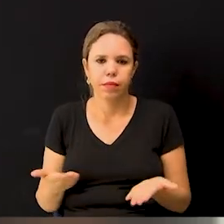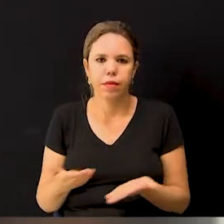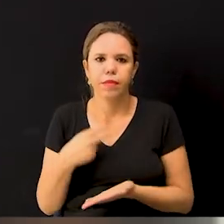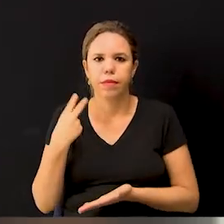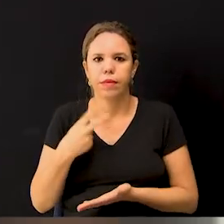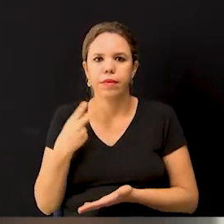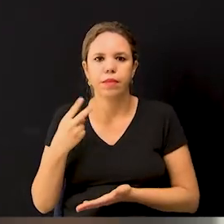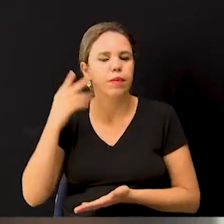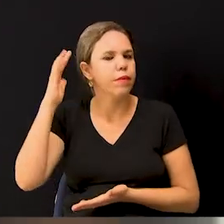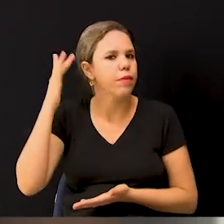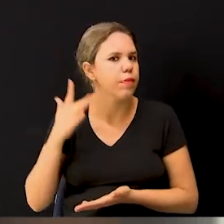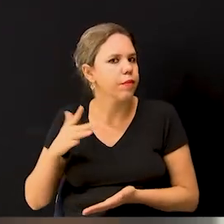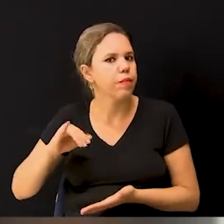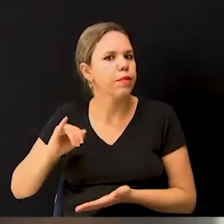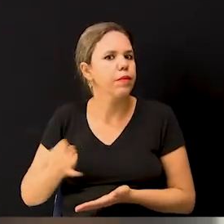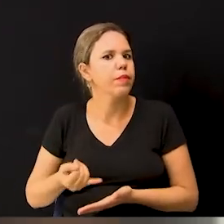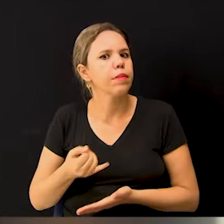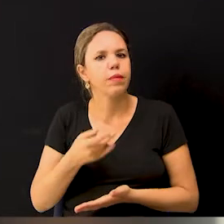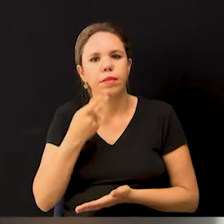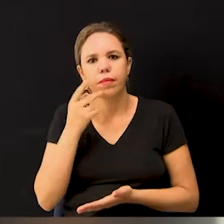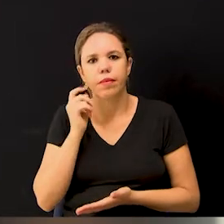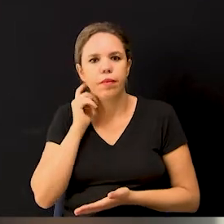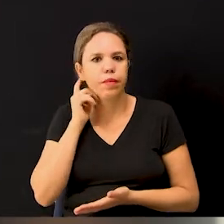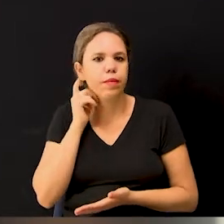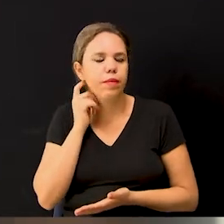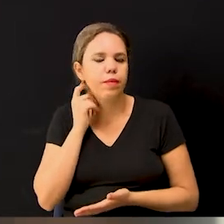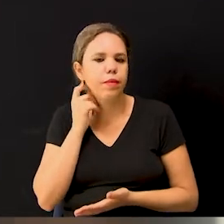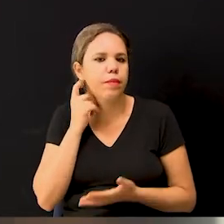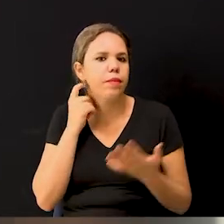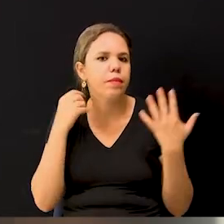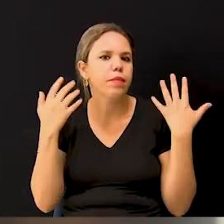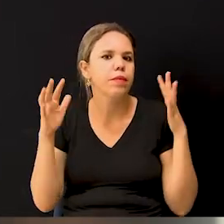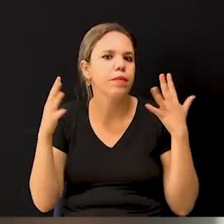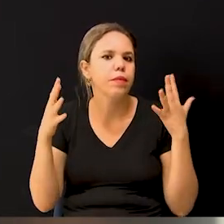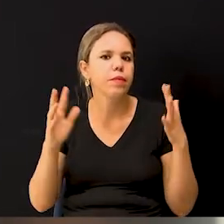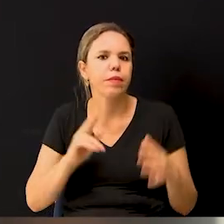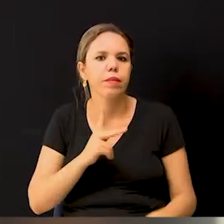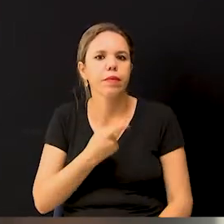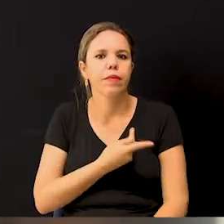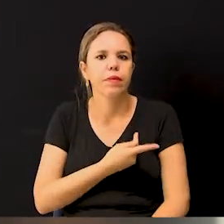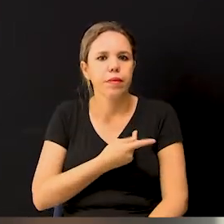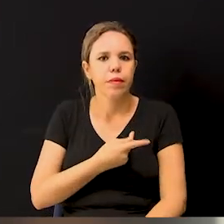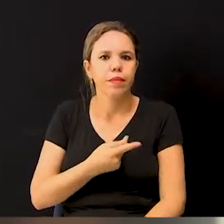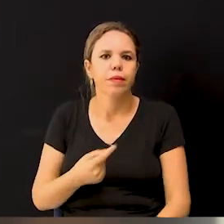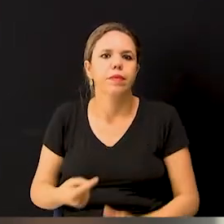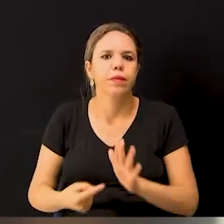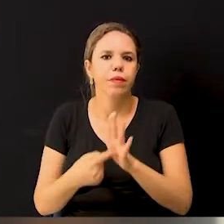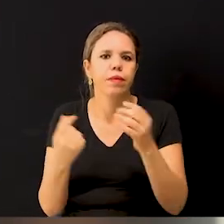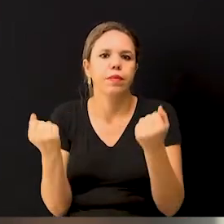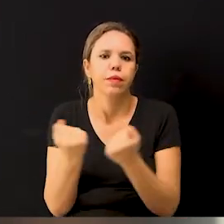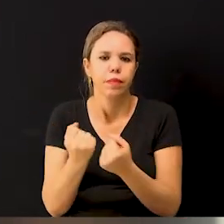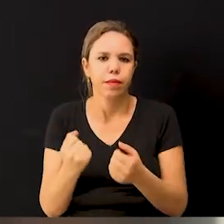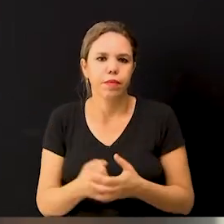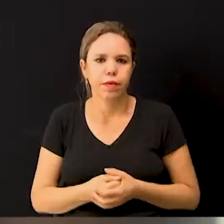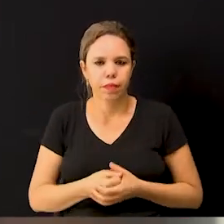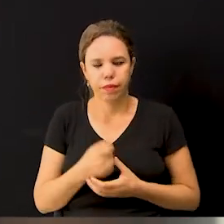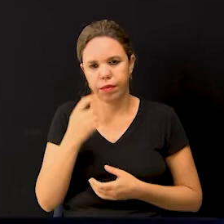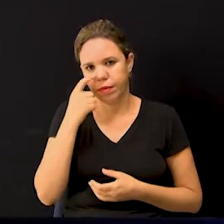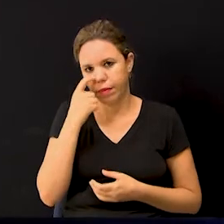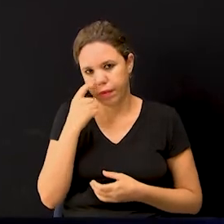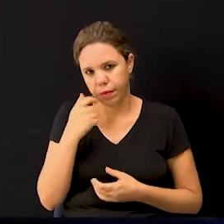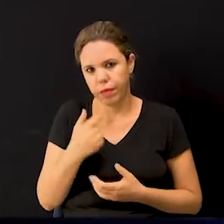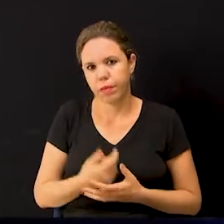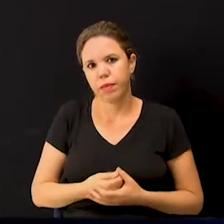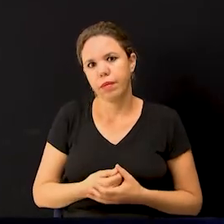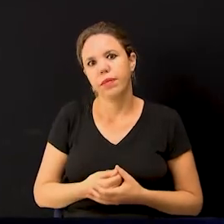A parlamentar Guida Calisto aproveitou seu momento de fala para parabenizar Paulo Haddad e mostrar apoio a seu apelo.